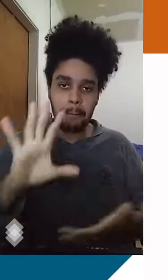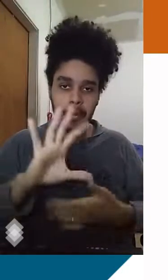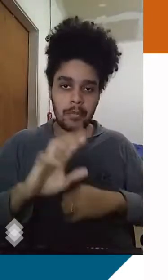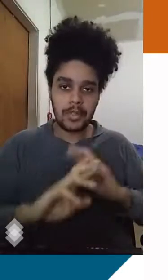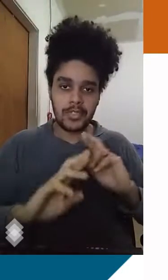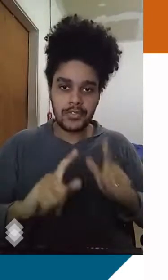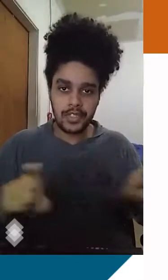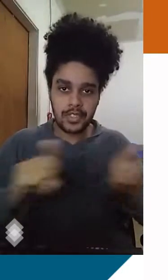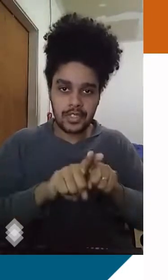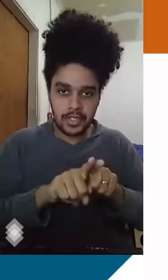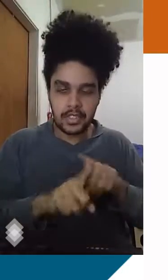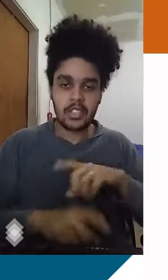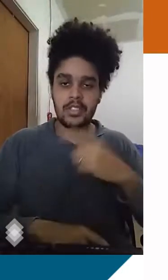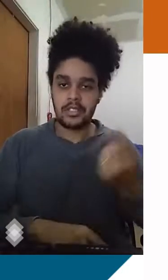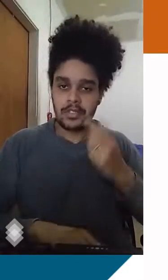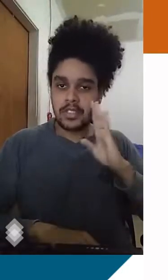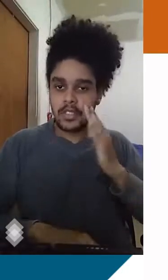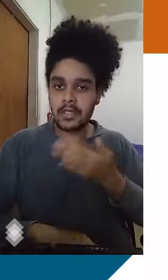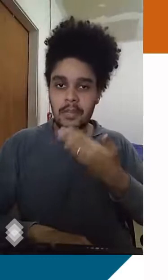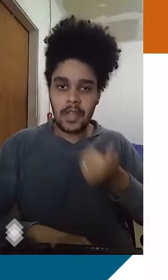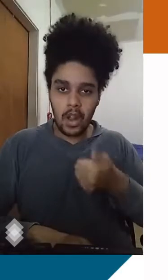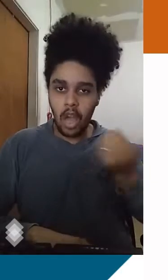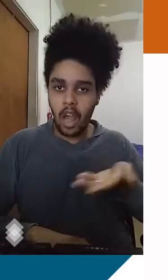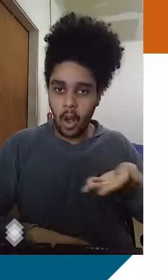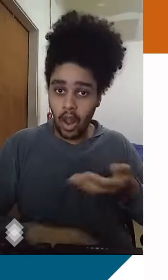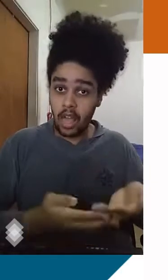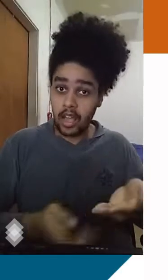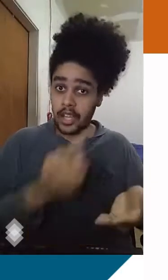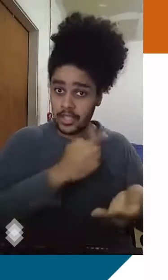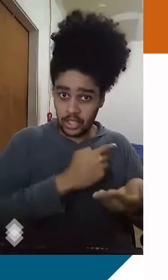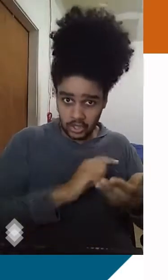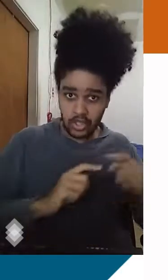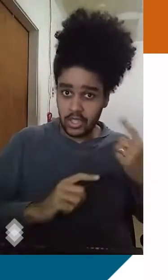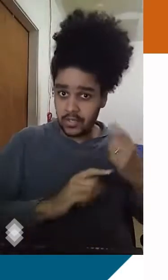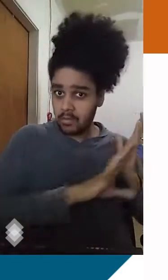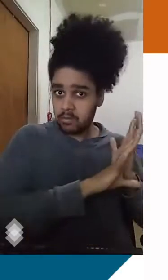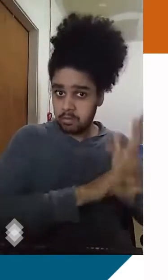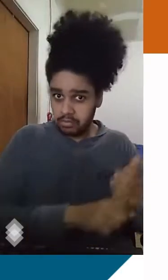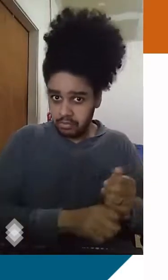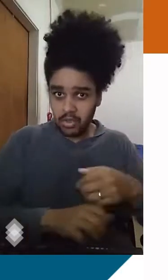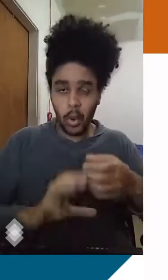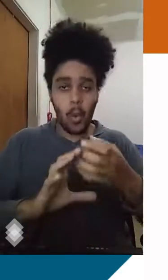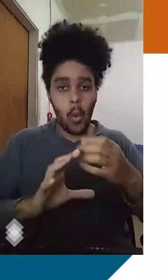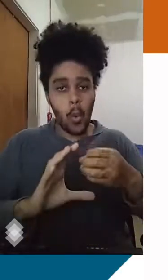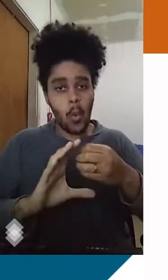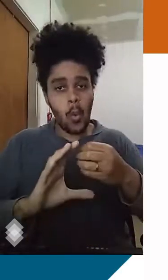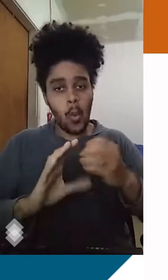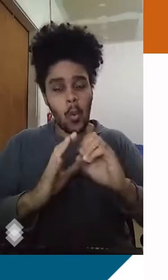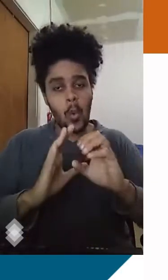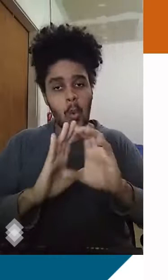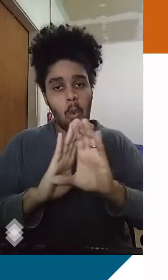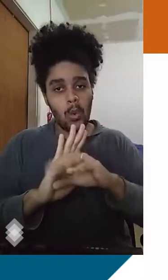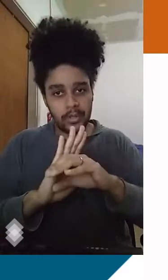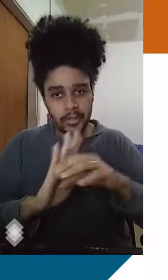mapas distintos também. E é isso que a gente vai entender um pouco melhor agora. Antes, a gente vai rever alguns conceitinhos